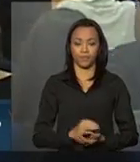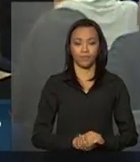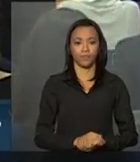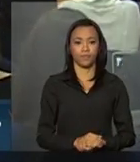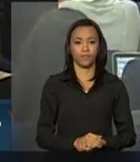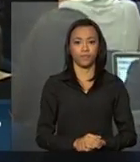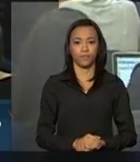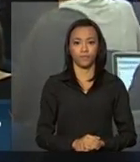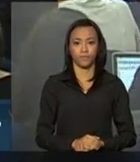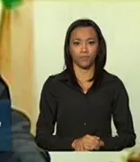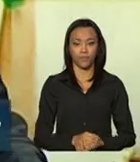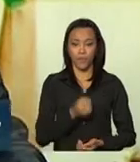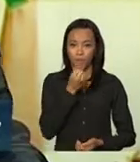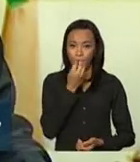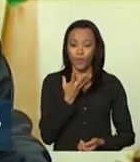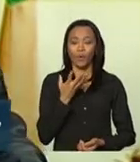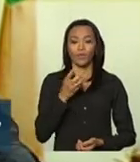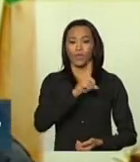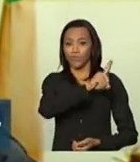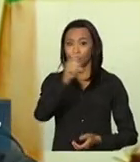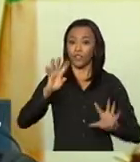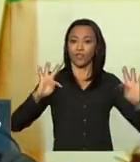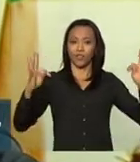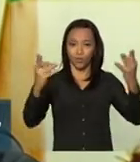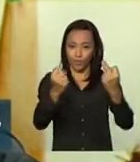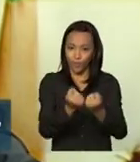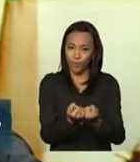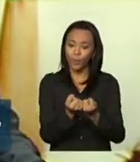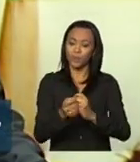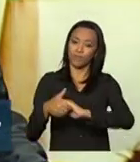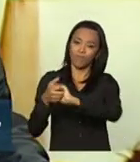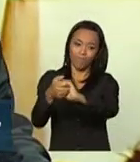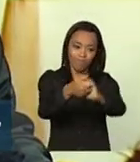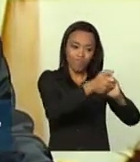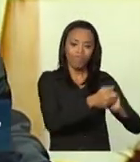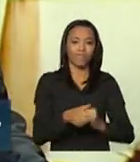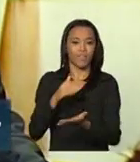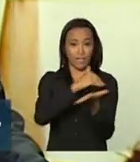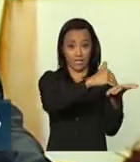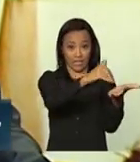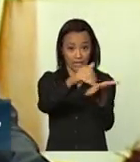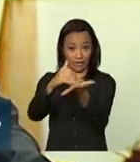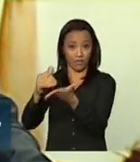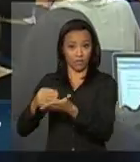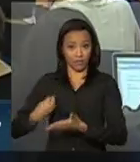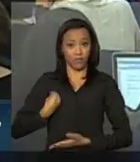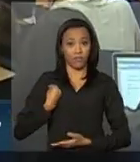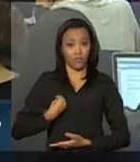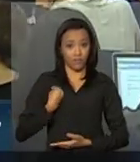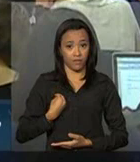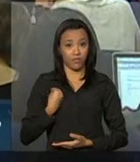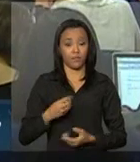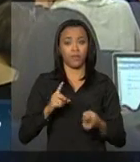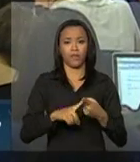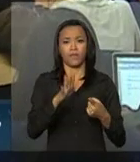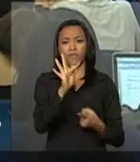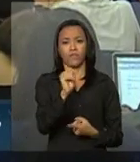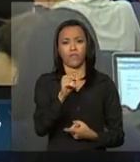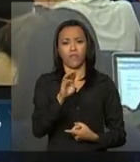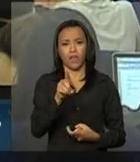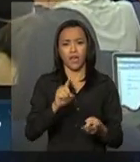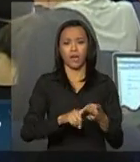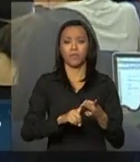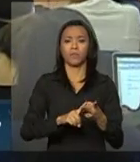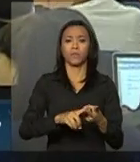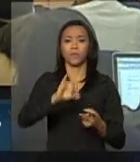Bom, bom dia a todos e a todas. Saudar aqui os meus secretários, o Jarbas, o Gadelha, o Fábio Mesquita, nosso coordenador